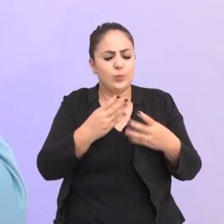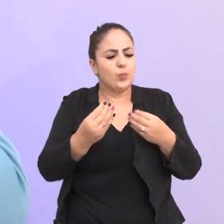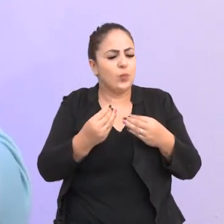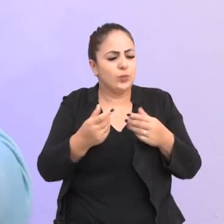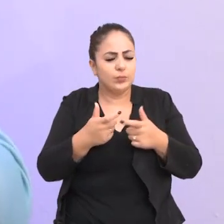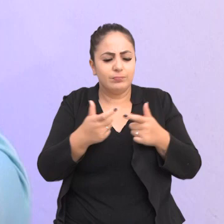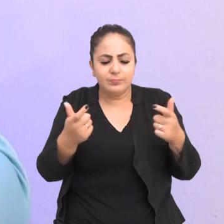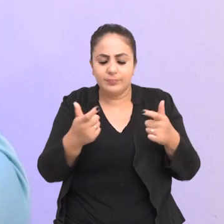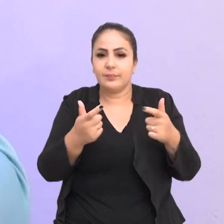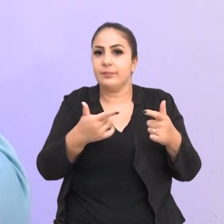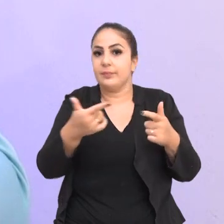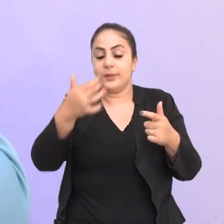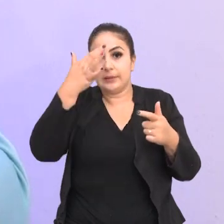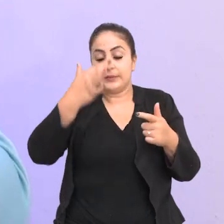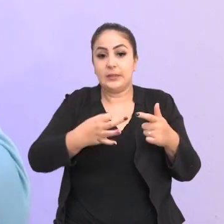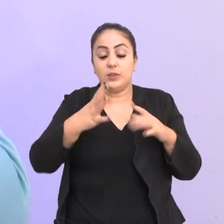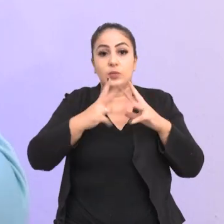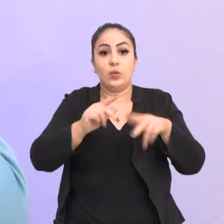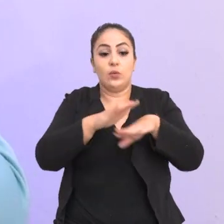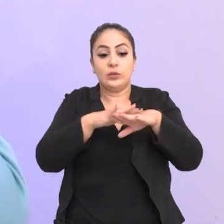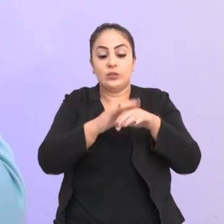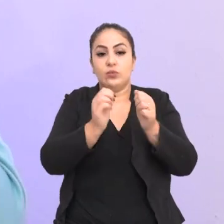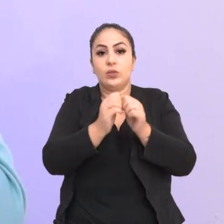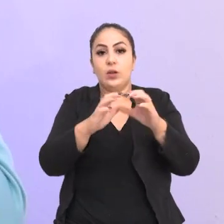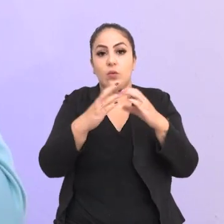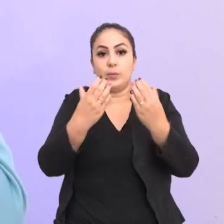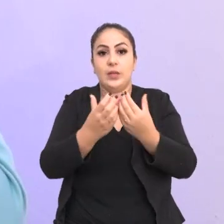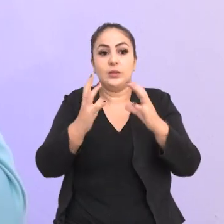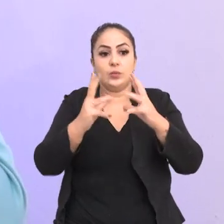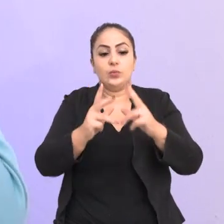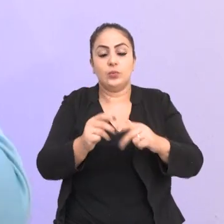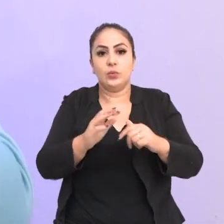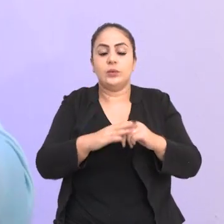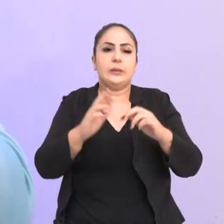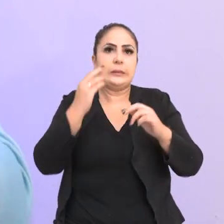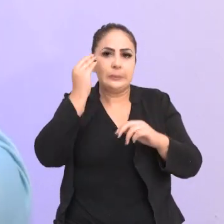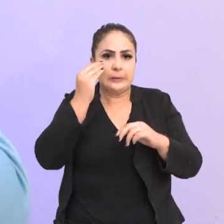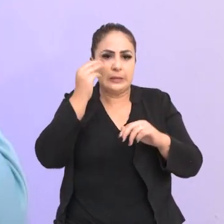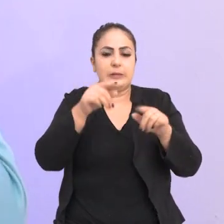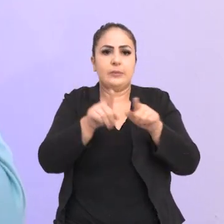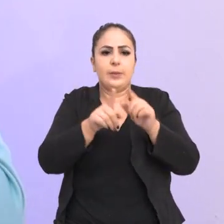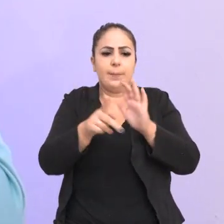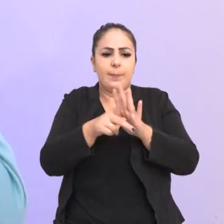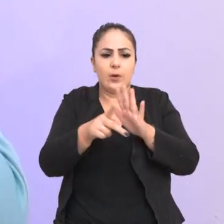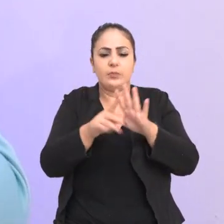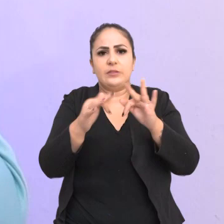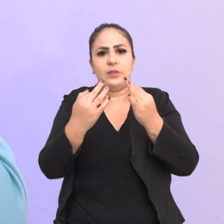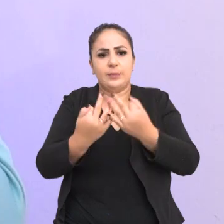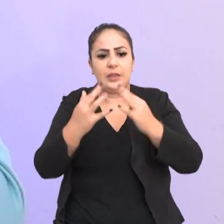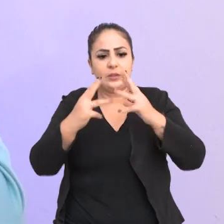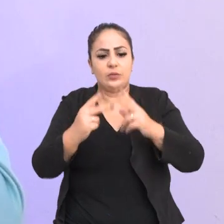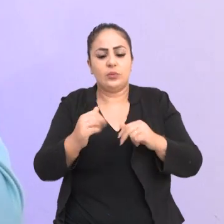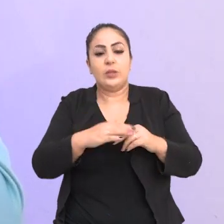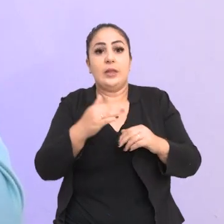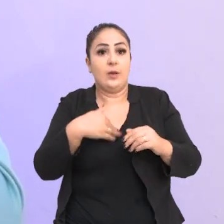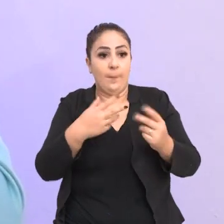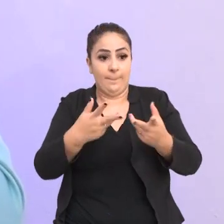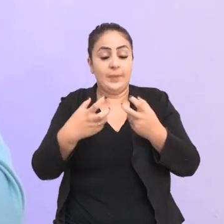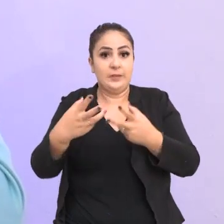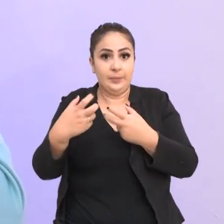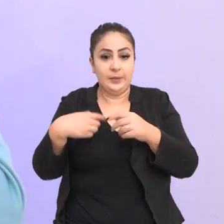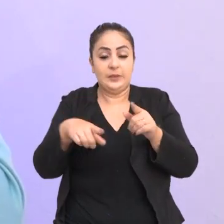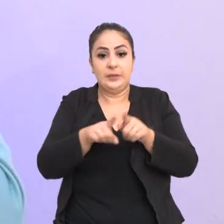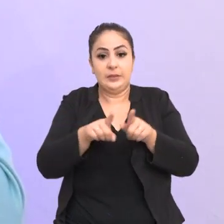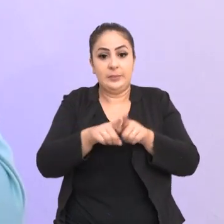medo, muita incerteza, e conversando com a comunidade e experiência também própria de familiares, eu